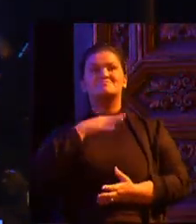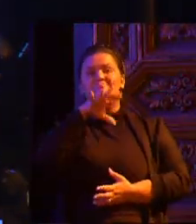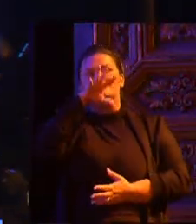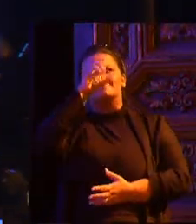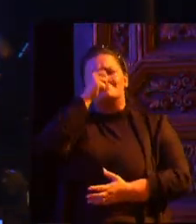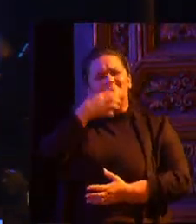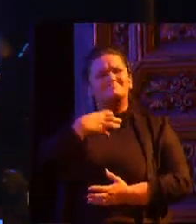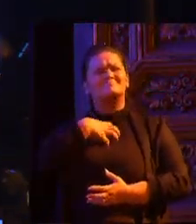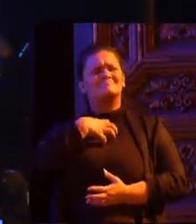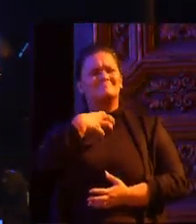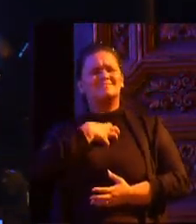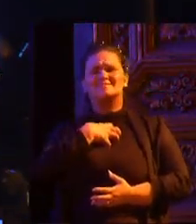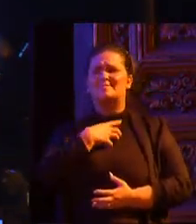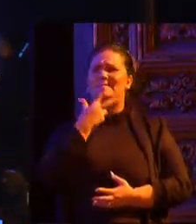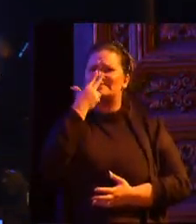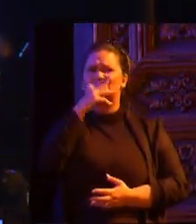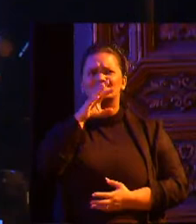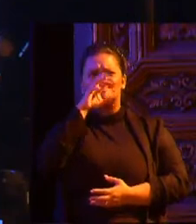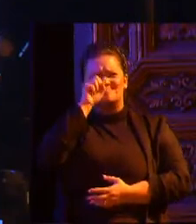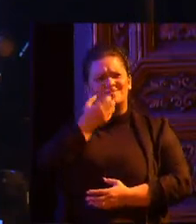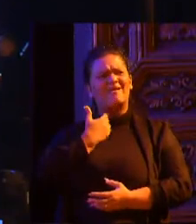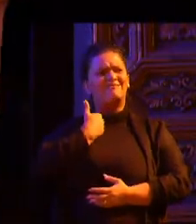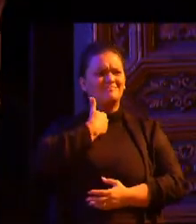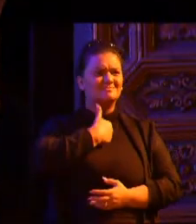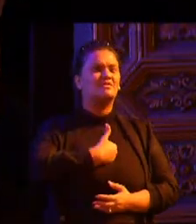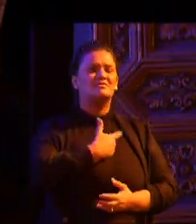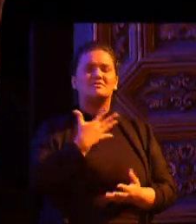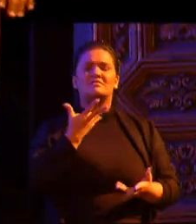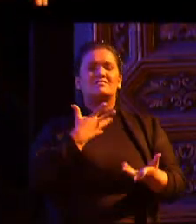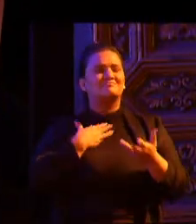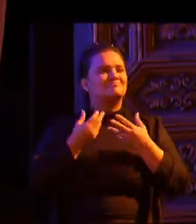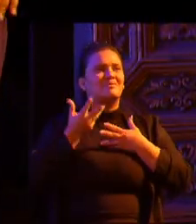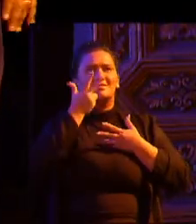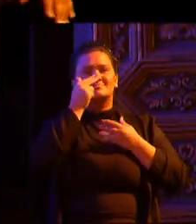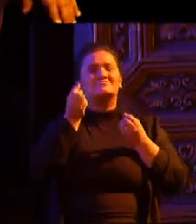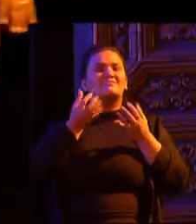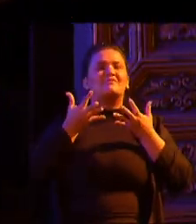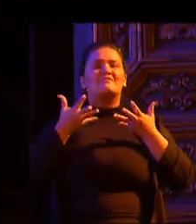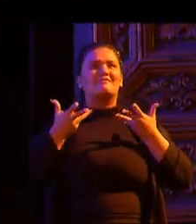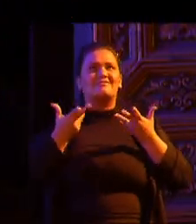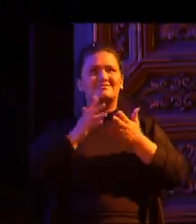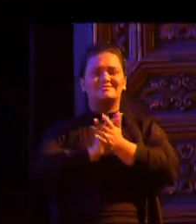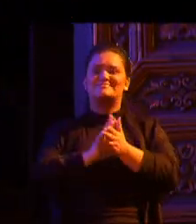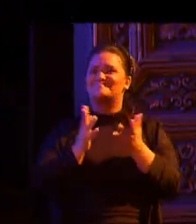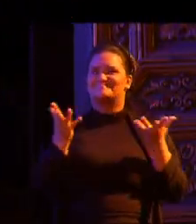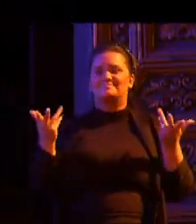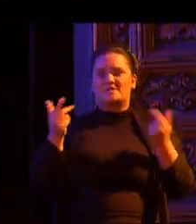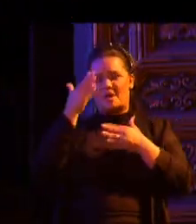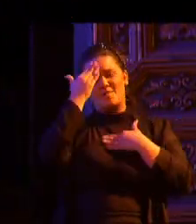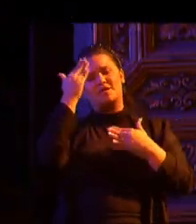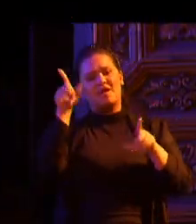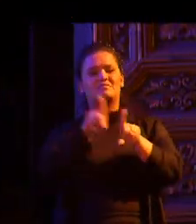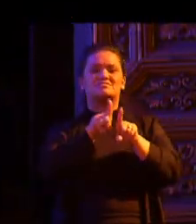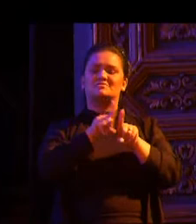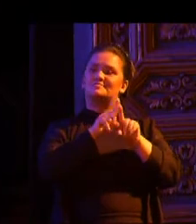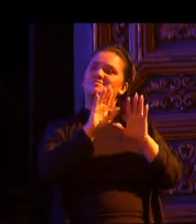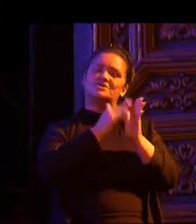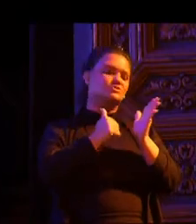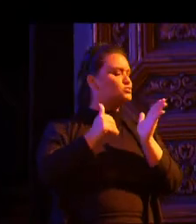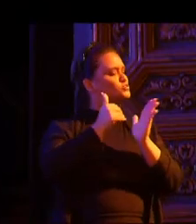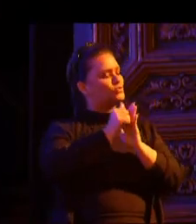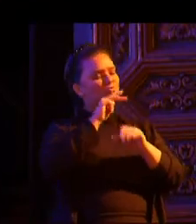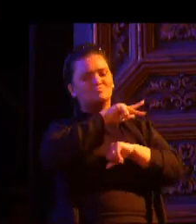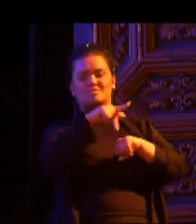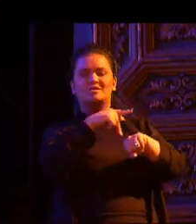respiração aqui. Eu tô ofegante. Eu fico... Ai, tô muito nervosa. É, Gigi, demais, demais. Obrigado também a todos os premiados e